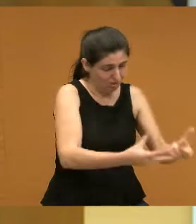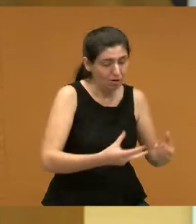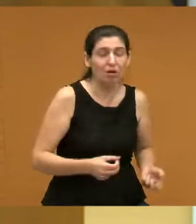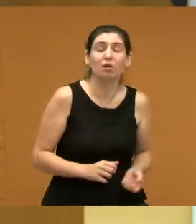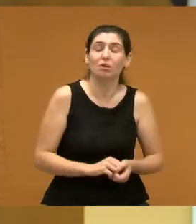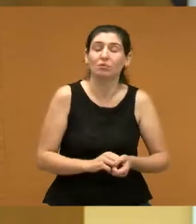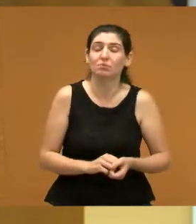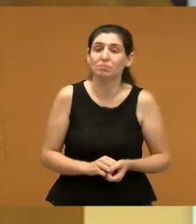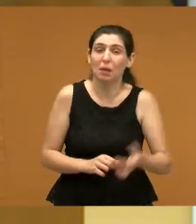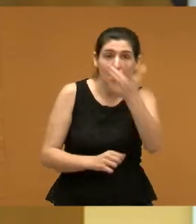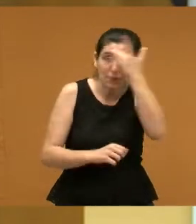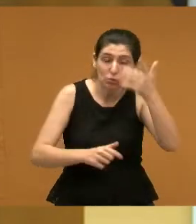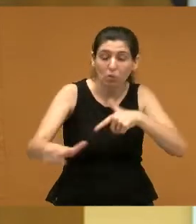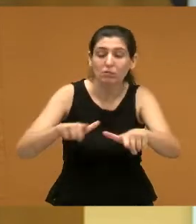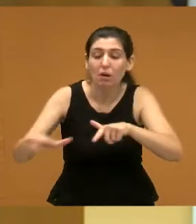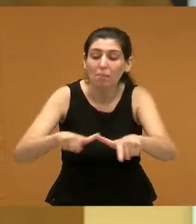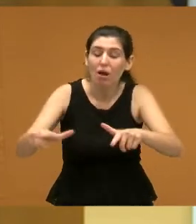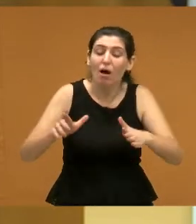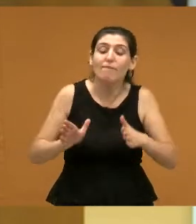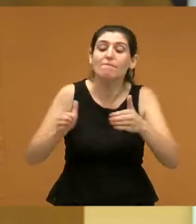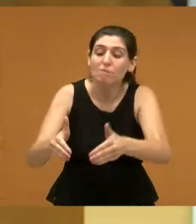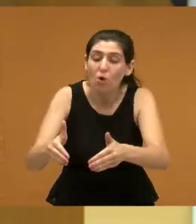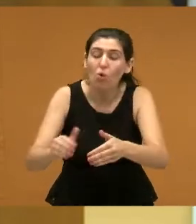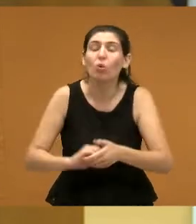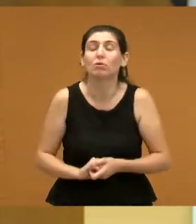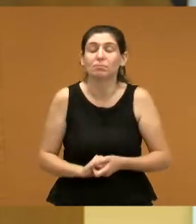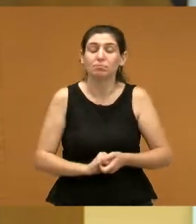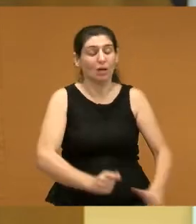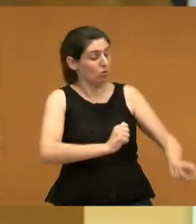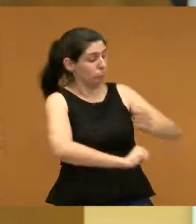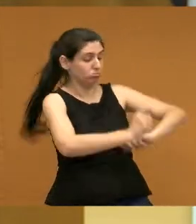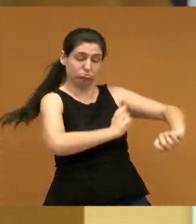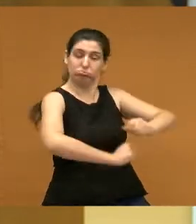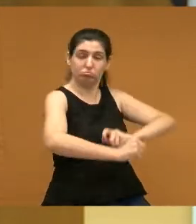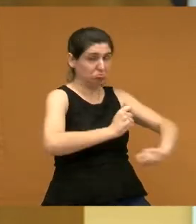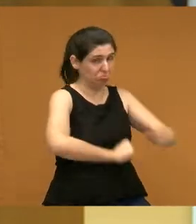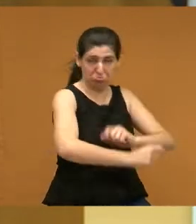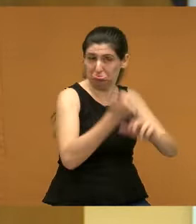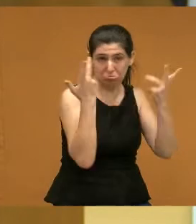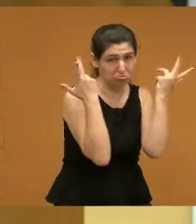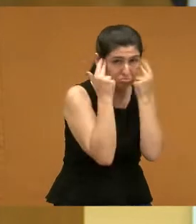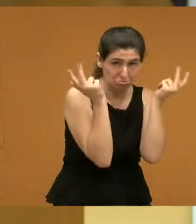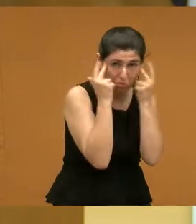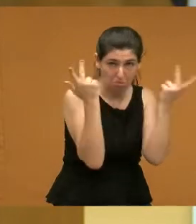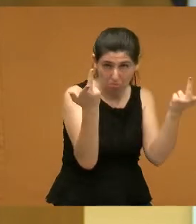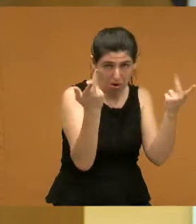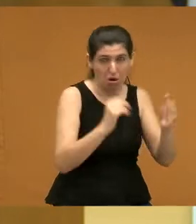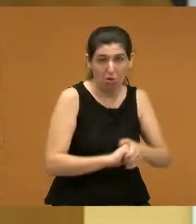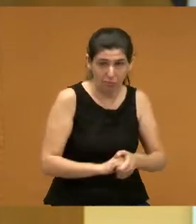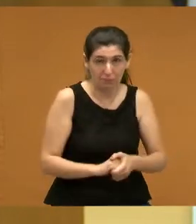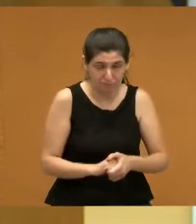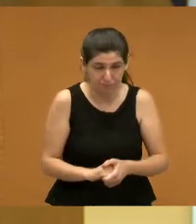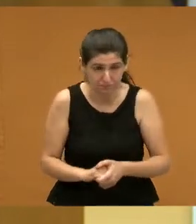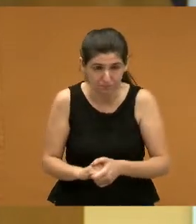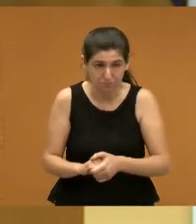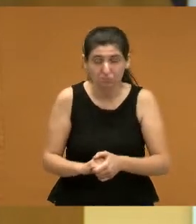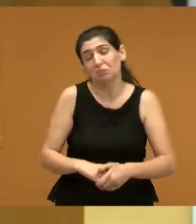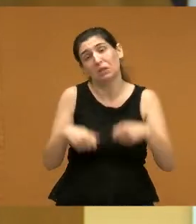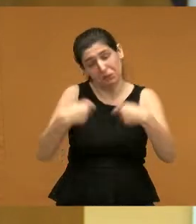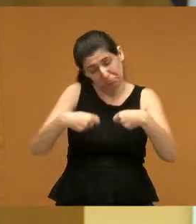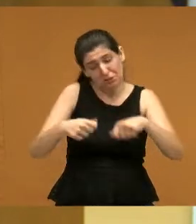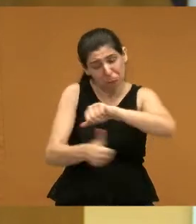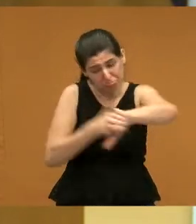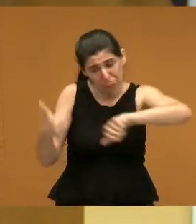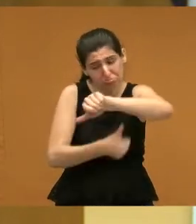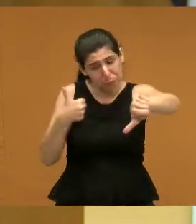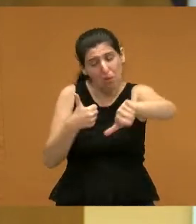cargos correrão por dotação própria do orçamento e serão suplementadas se necessário. Justificado nesses termos, a